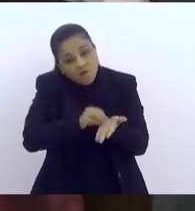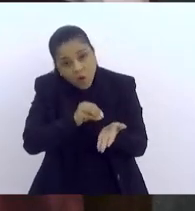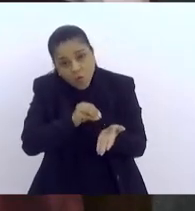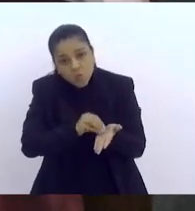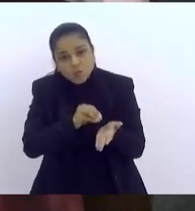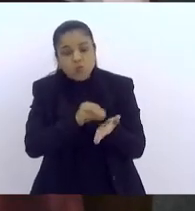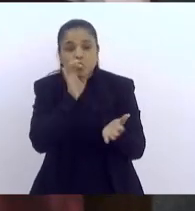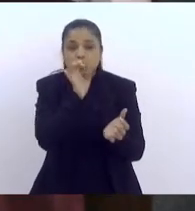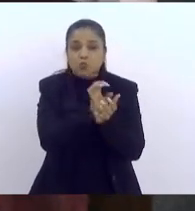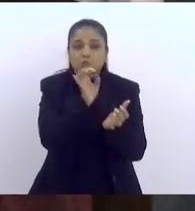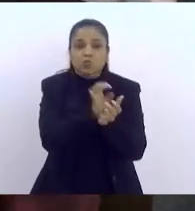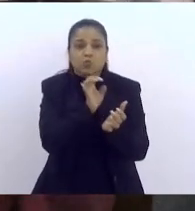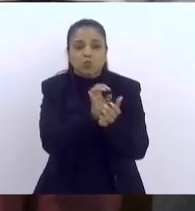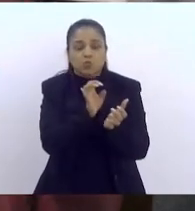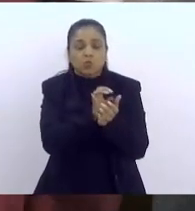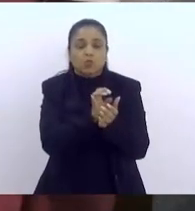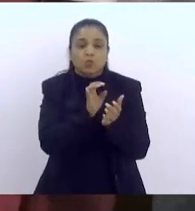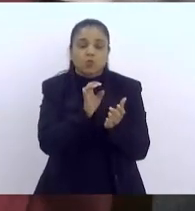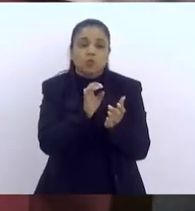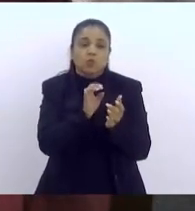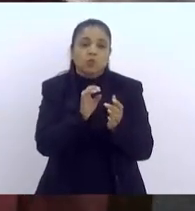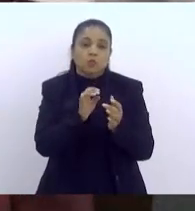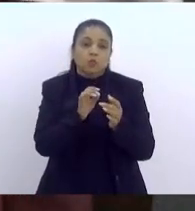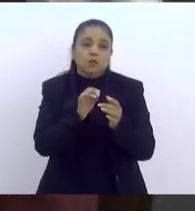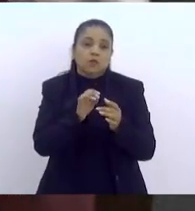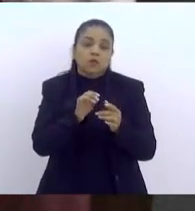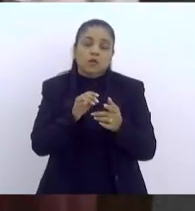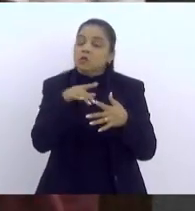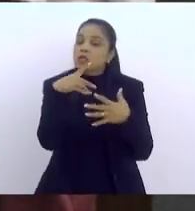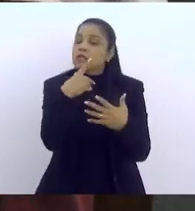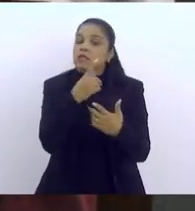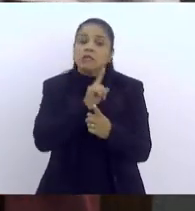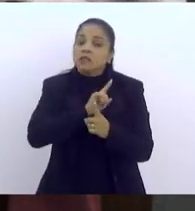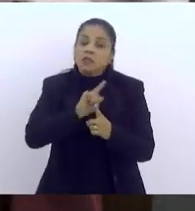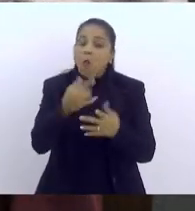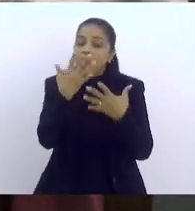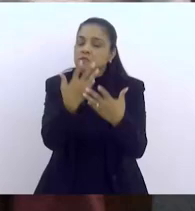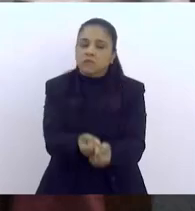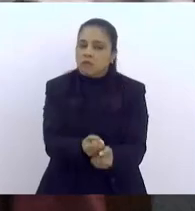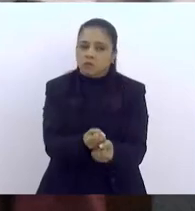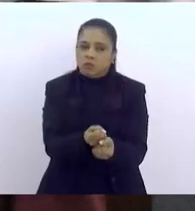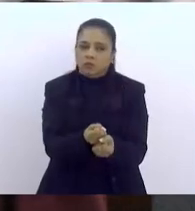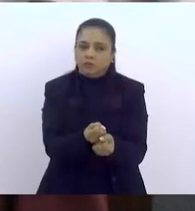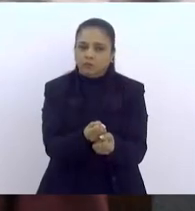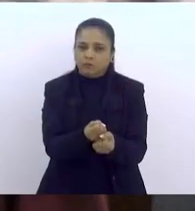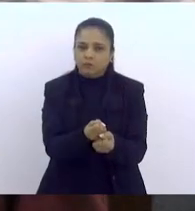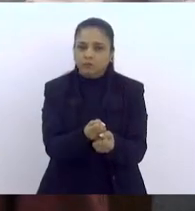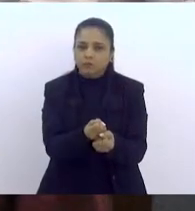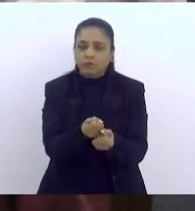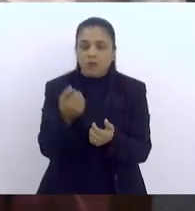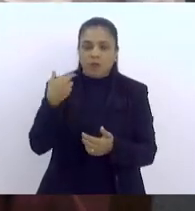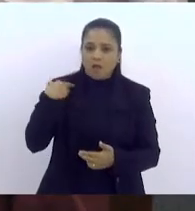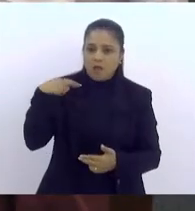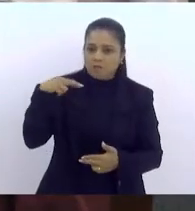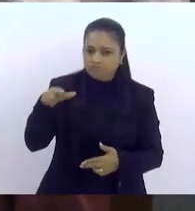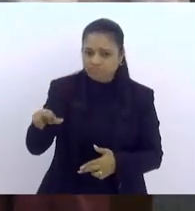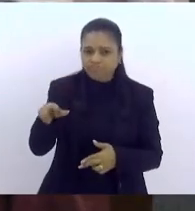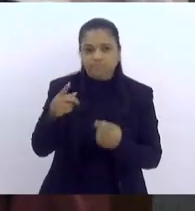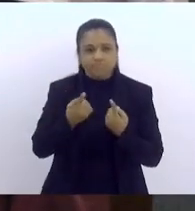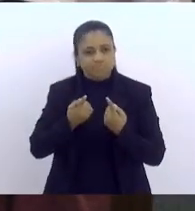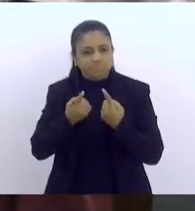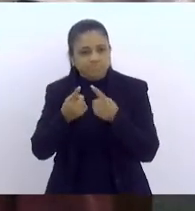os grupos como um todo, dizer, não admitimos isso, porque o combate às intolerâncias, o